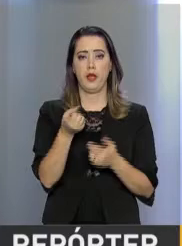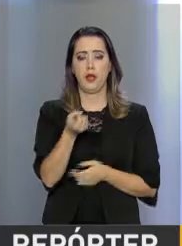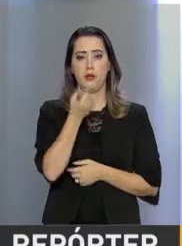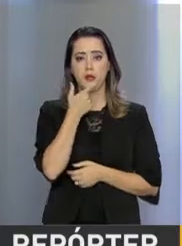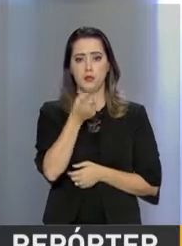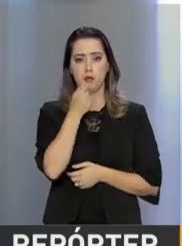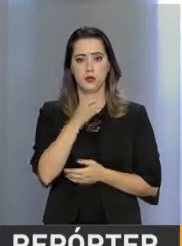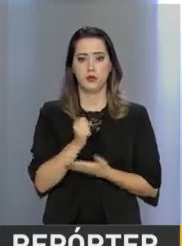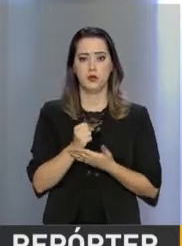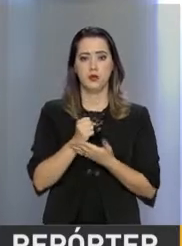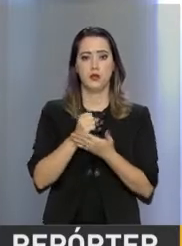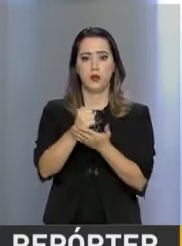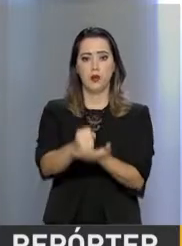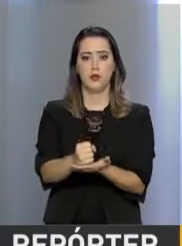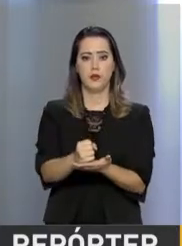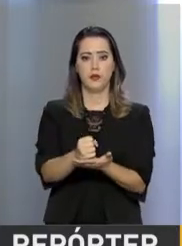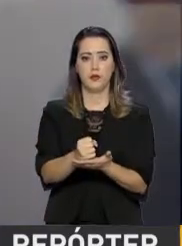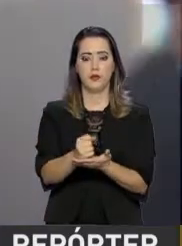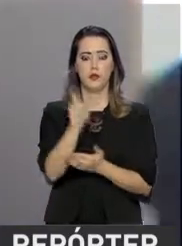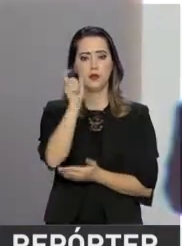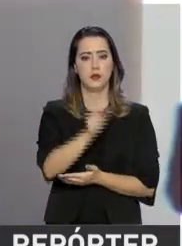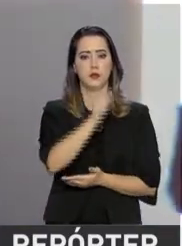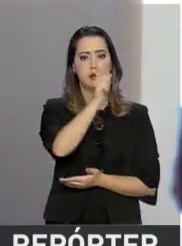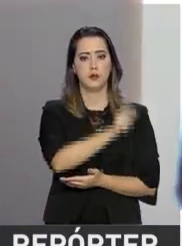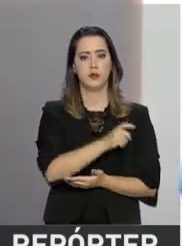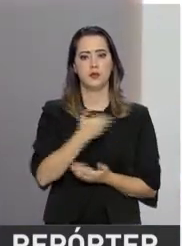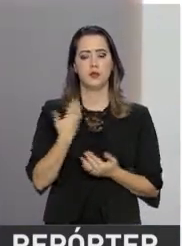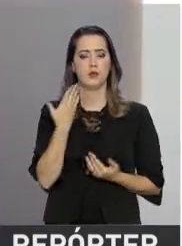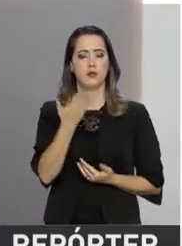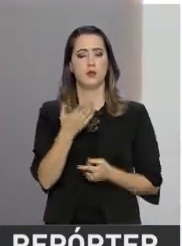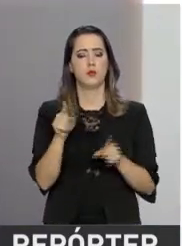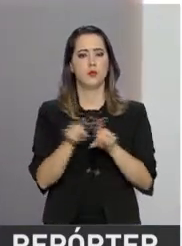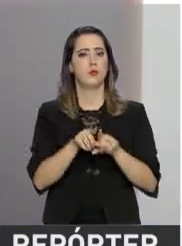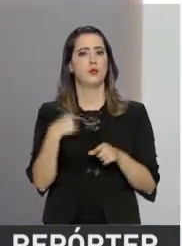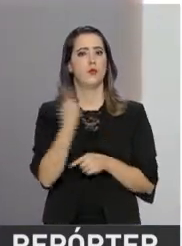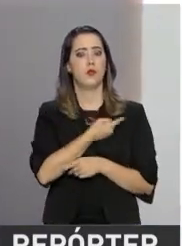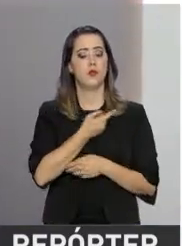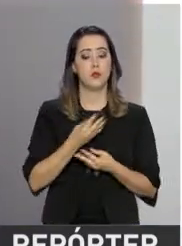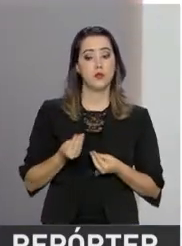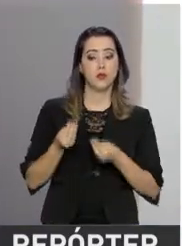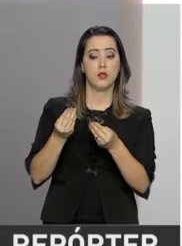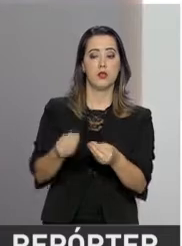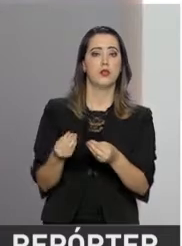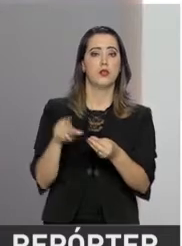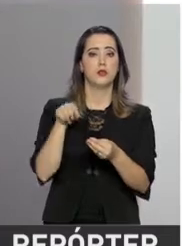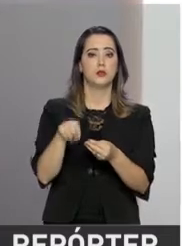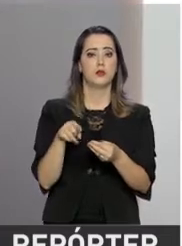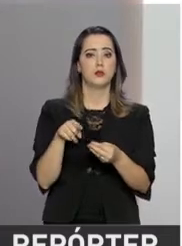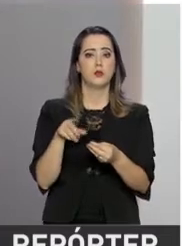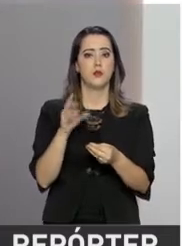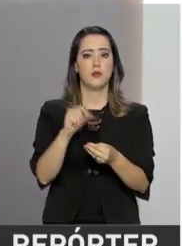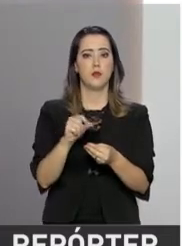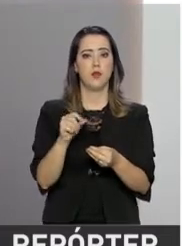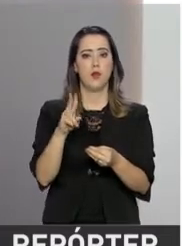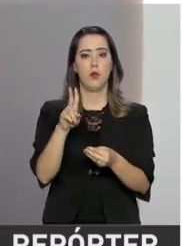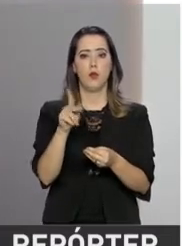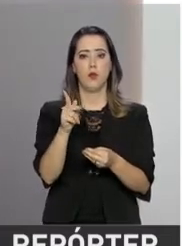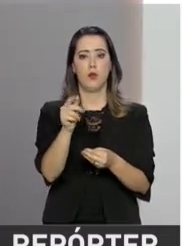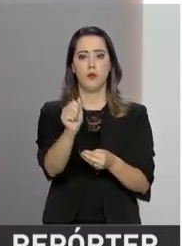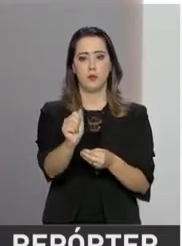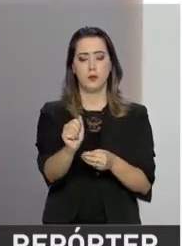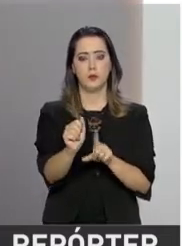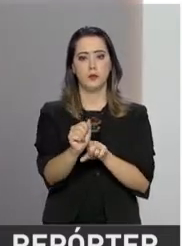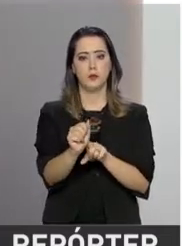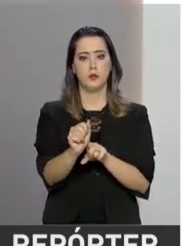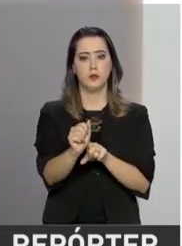serão doados à população brasileira. Nós estamos fortalecendo as UPAs e as unidades básicas de saúde para